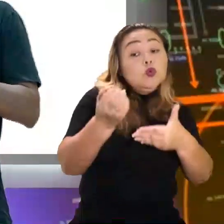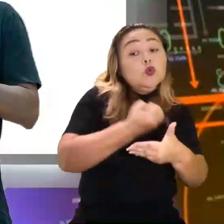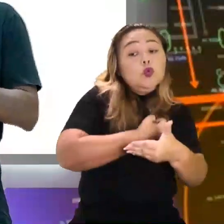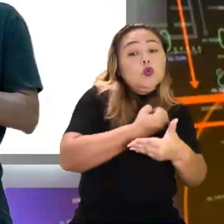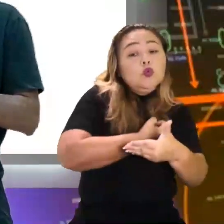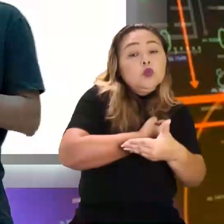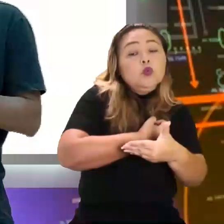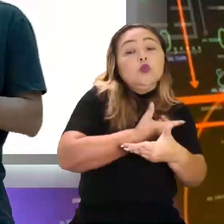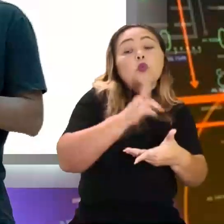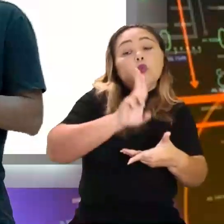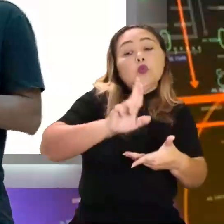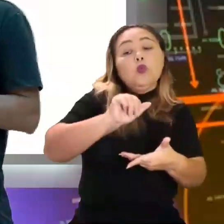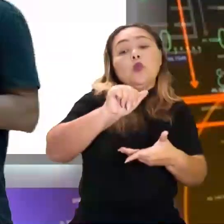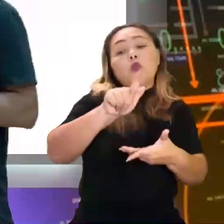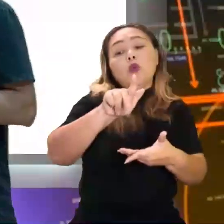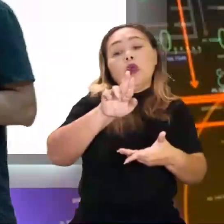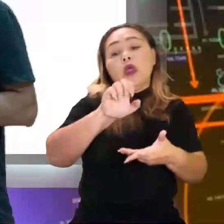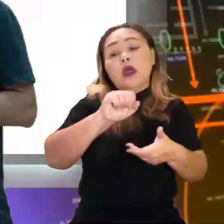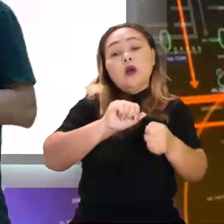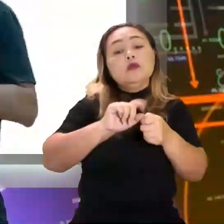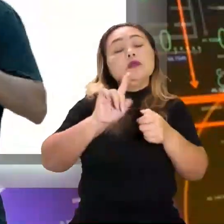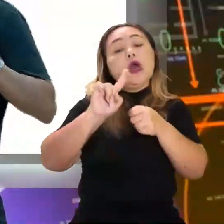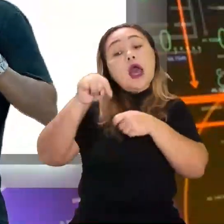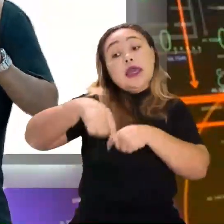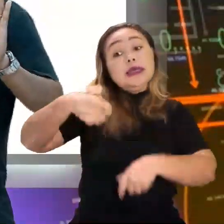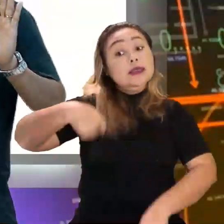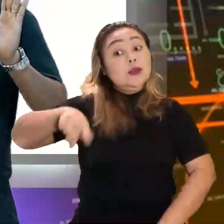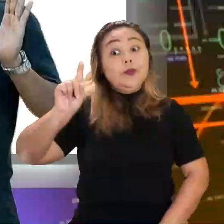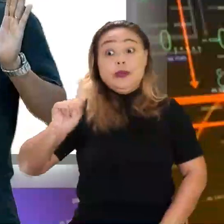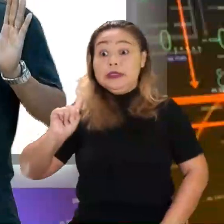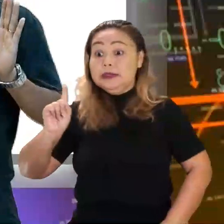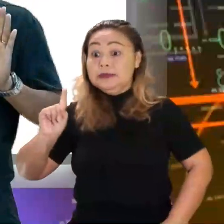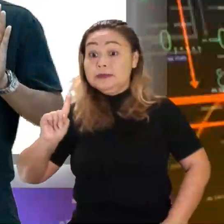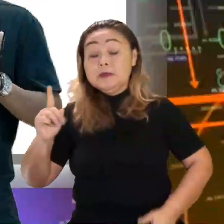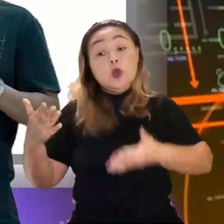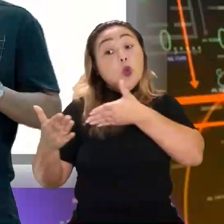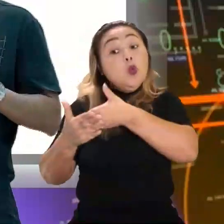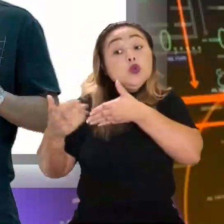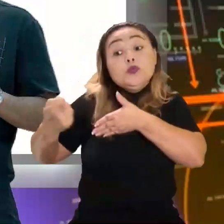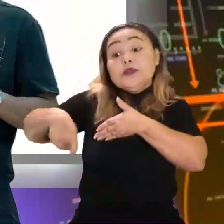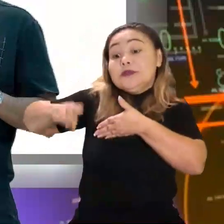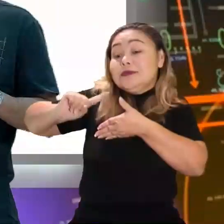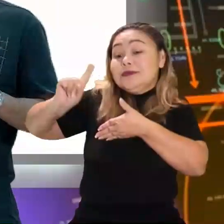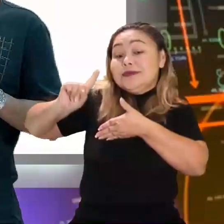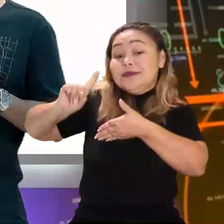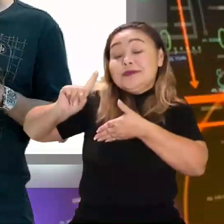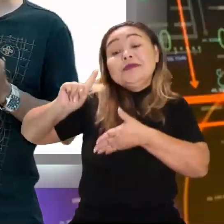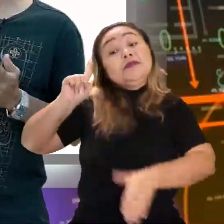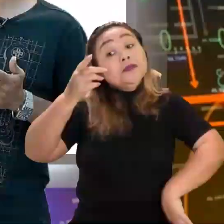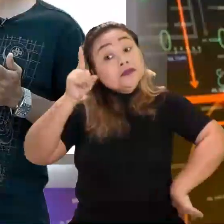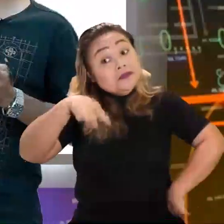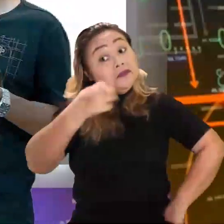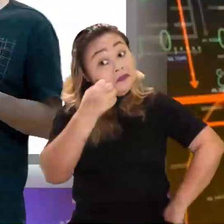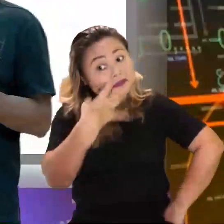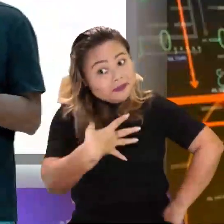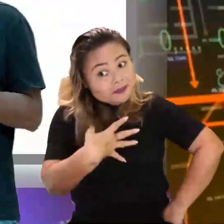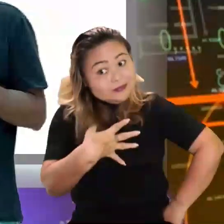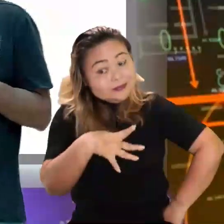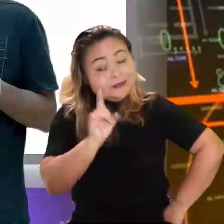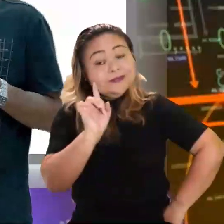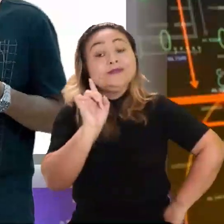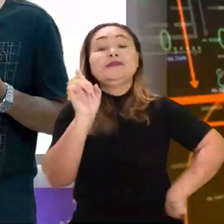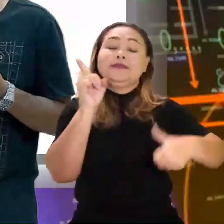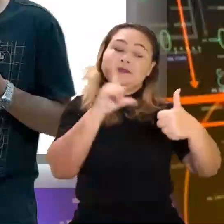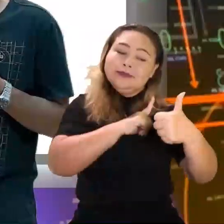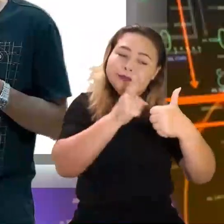usávamos o princípio de Gauss. Aqui não precisa ter o último termo. Ó, isso é uma vantagem, né? É uma vantagem. Só tendo o